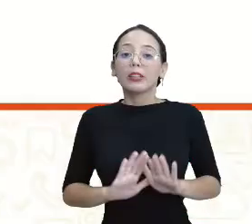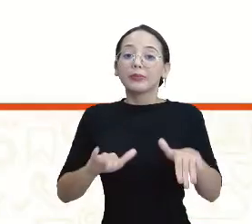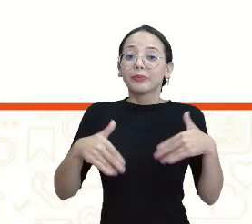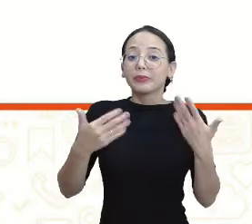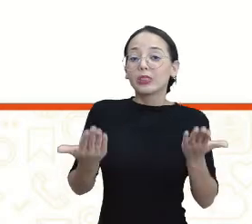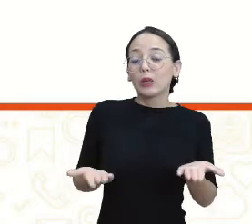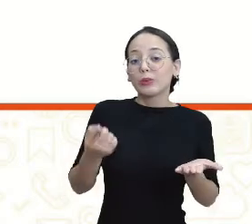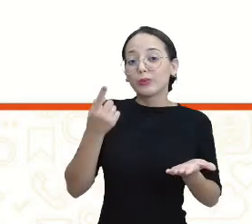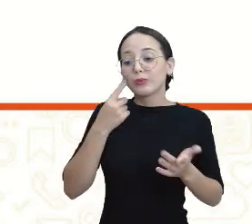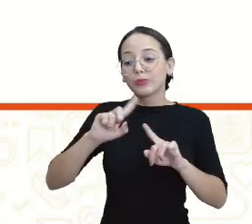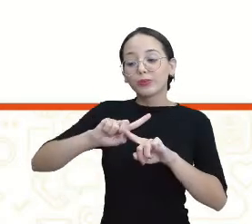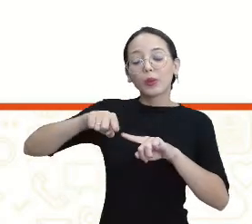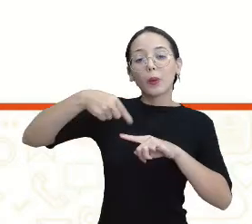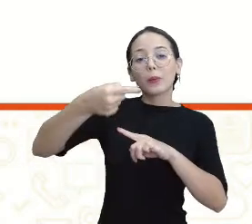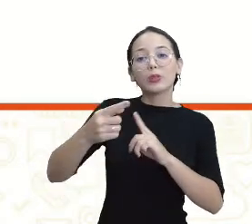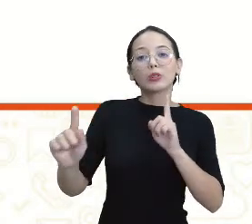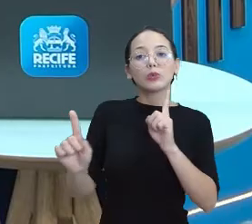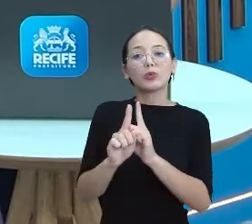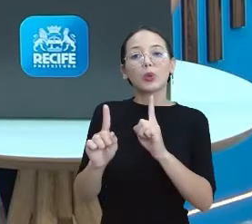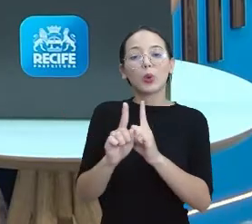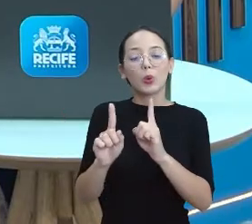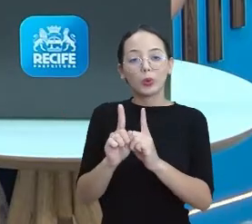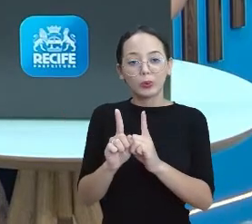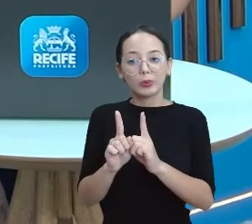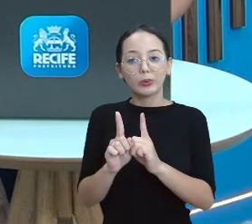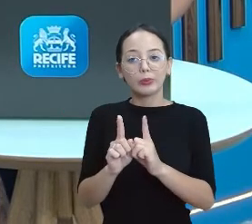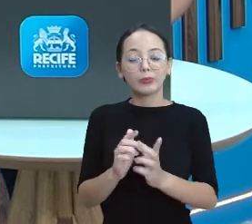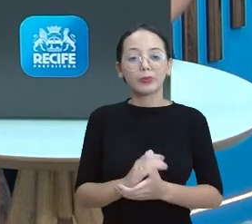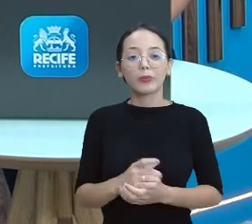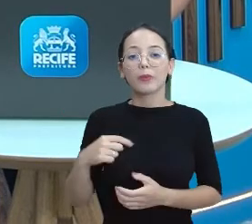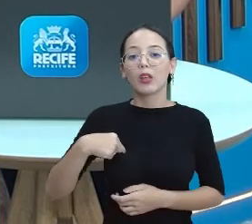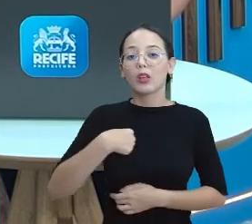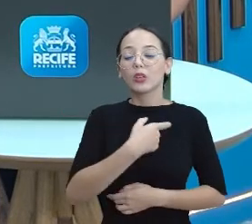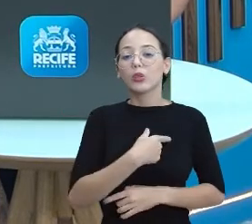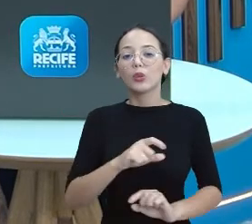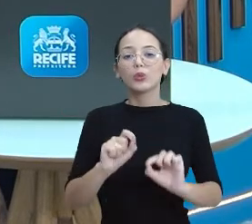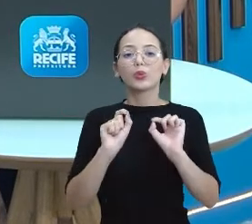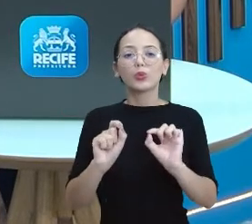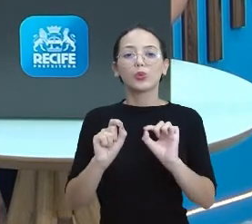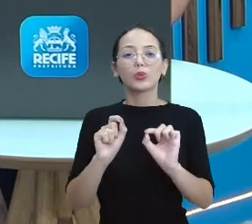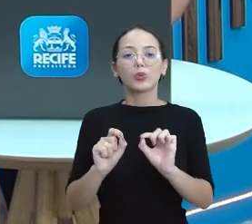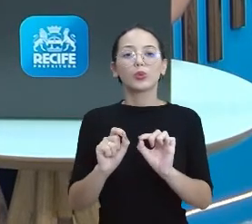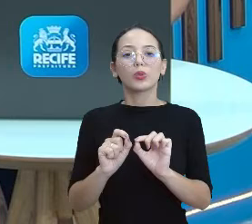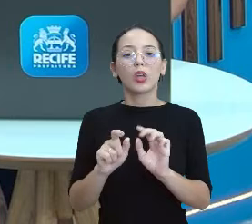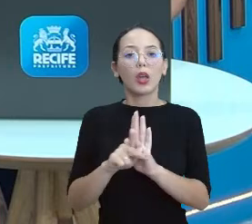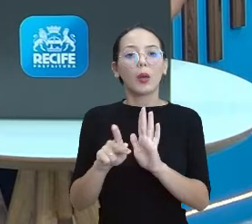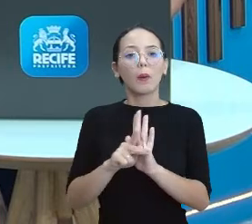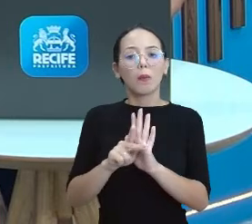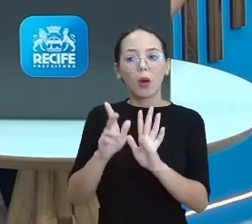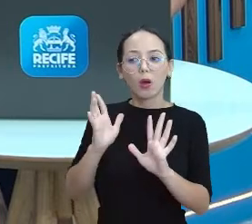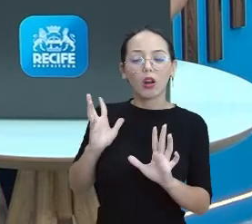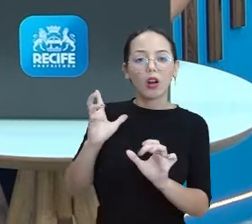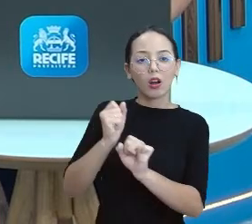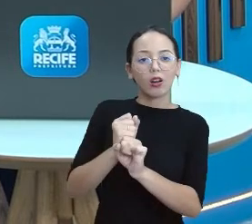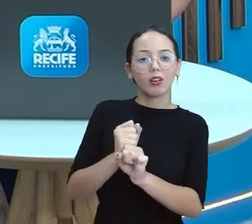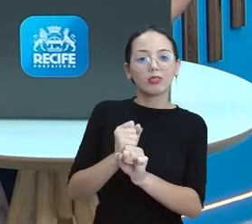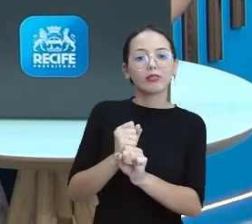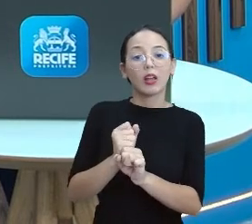Então, no nosso próximo encontro, a gente vai fazer novamente uma transposição.